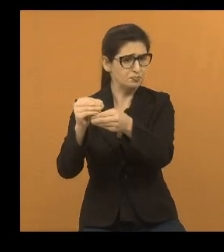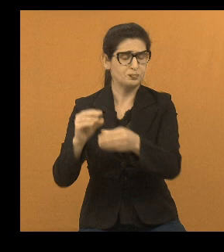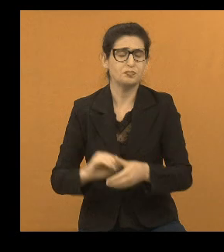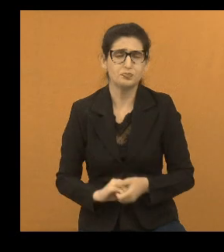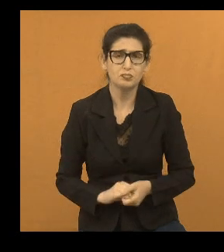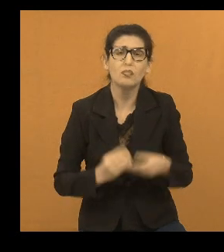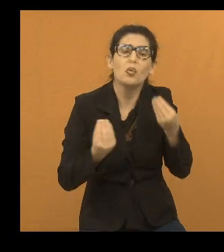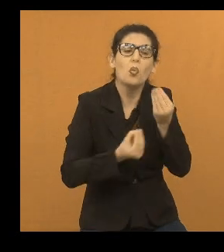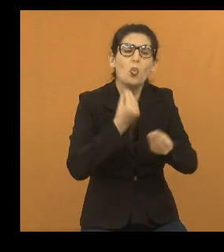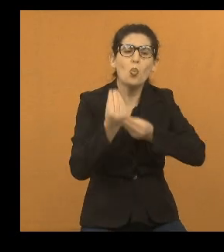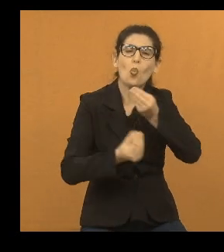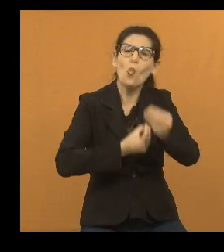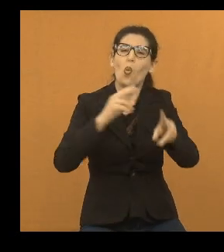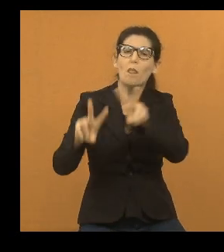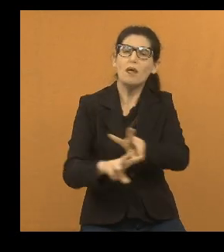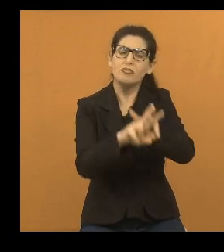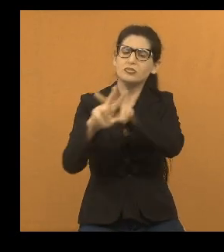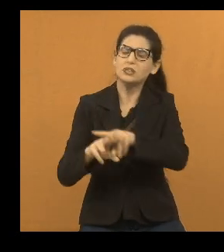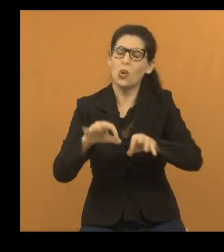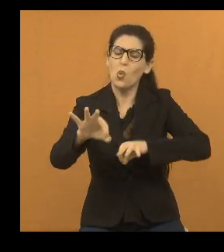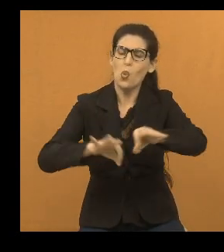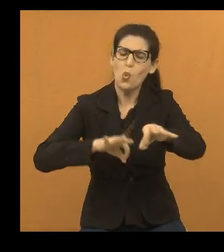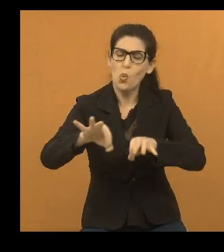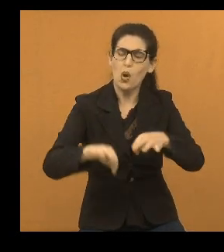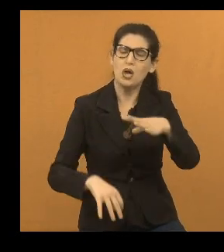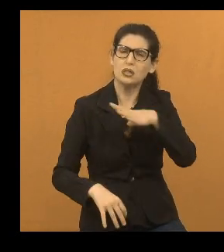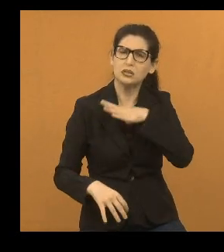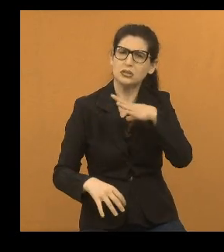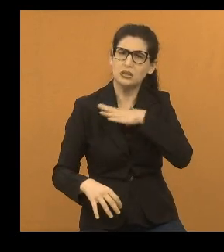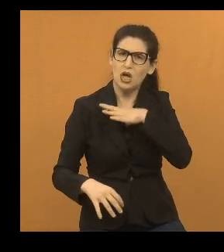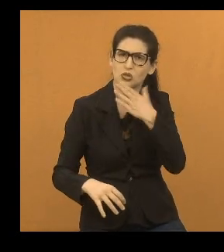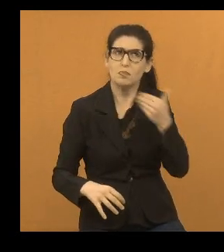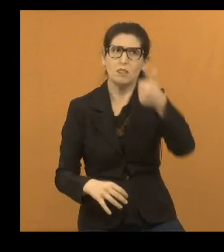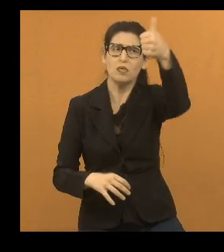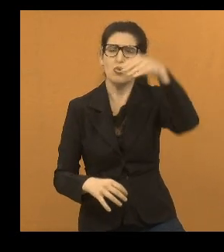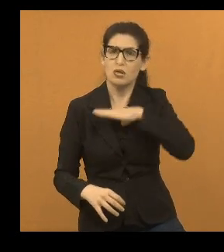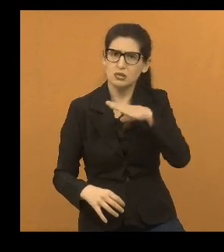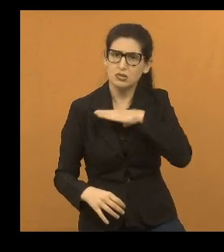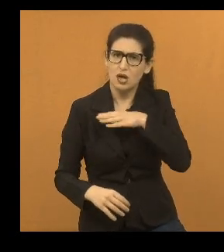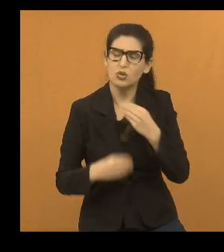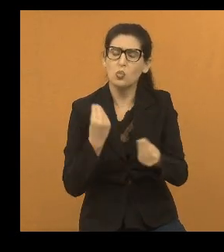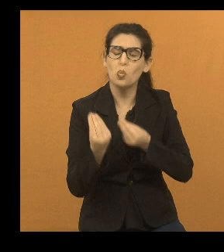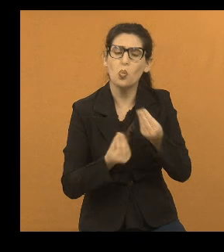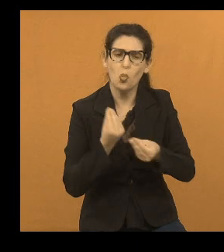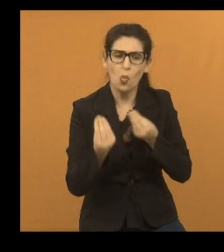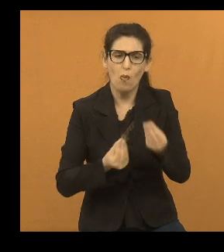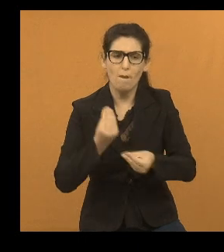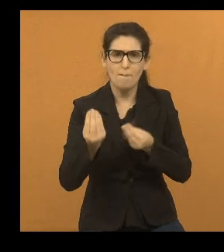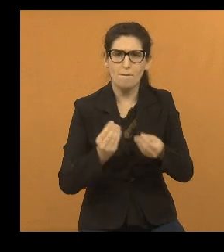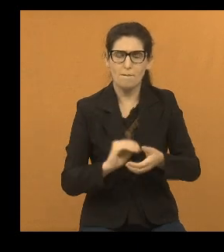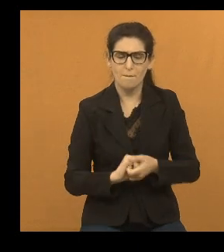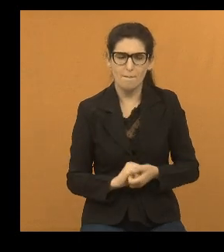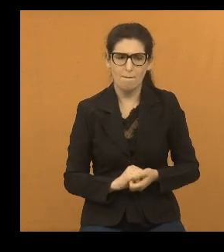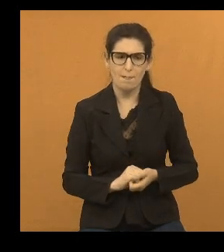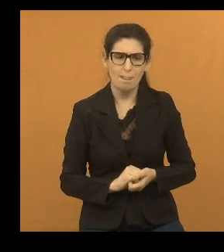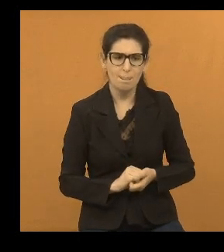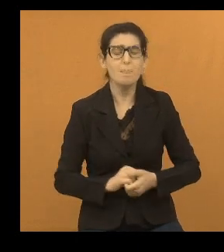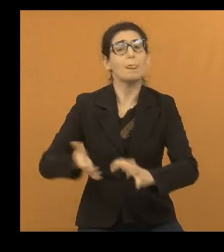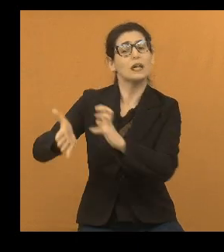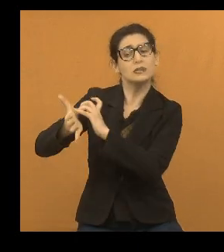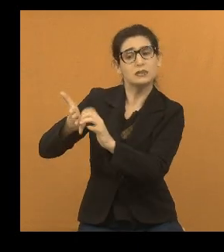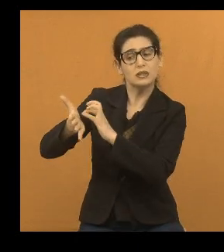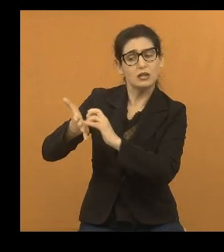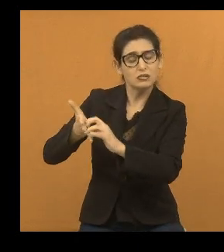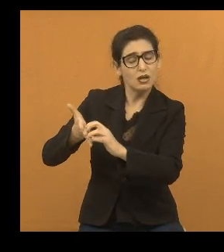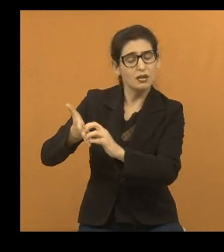Como foi feita a revisão do plano diretor? Como eu falei anteriormente, esse processo vem acontecendo na Secretaria de